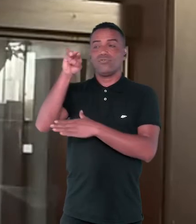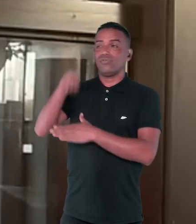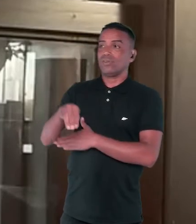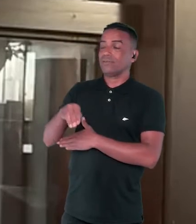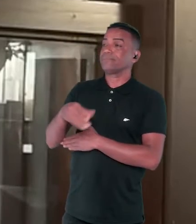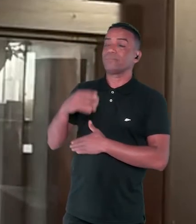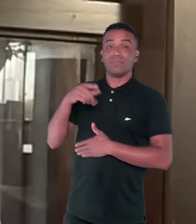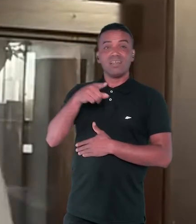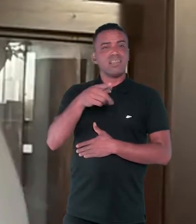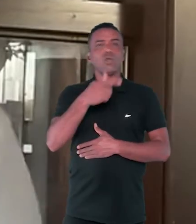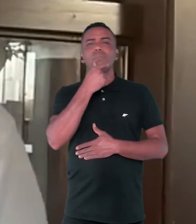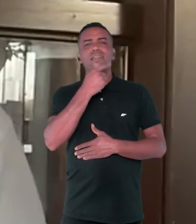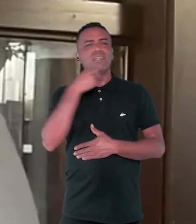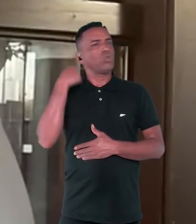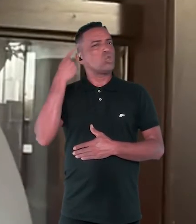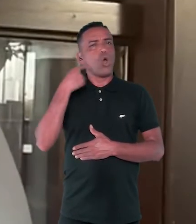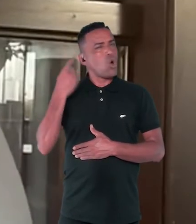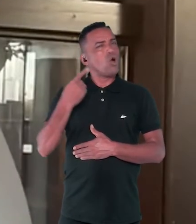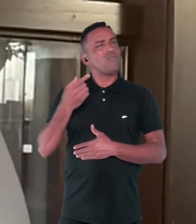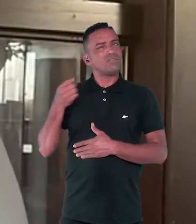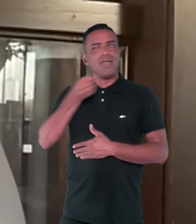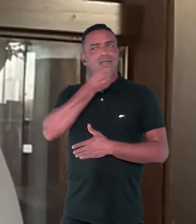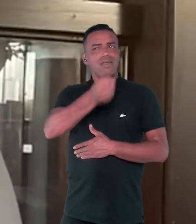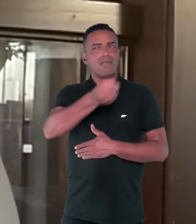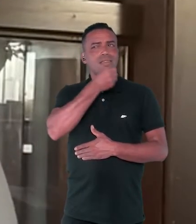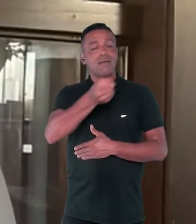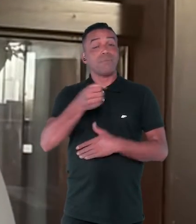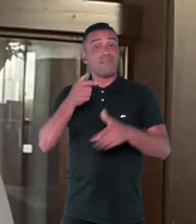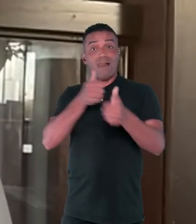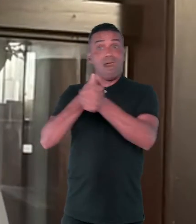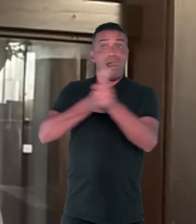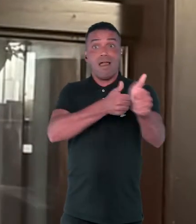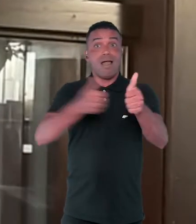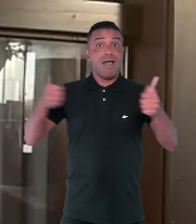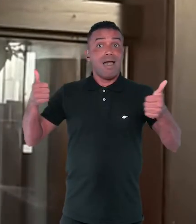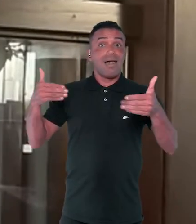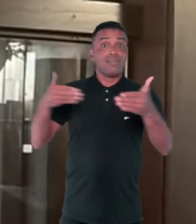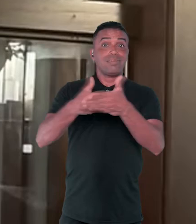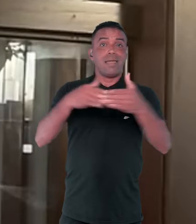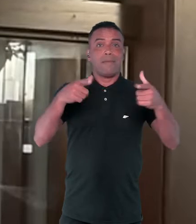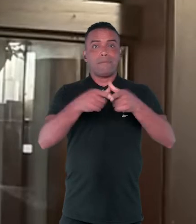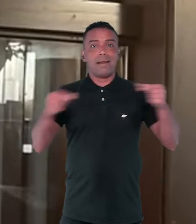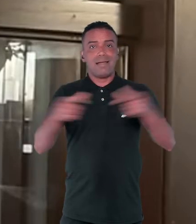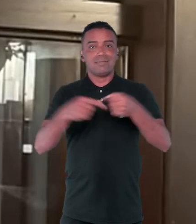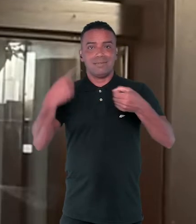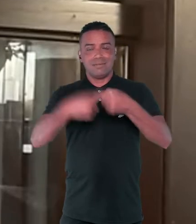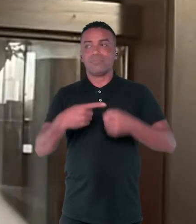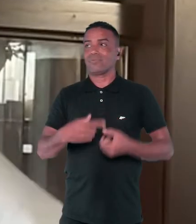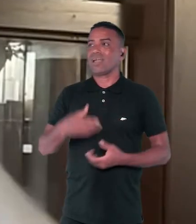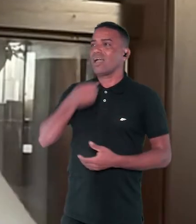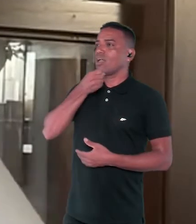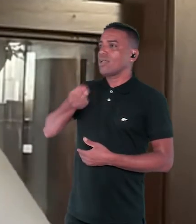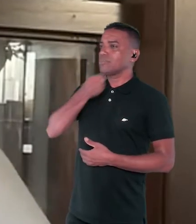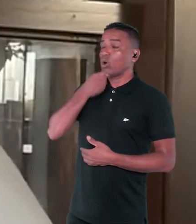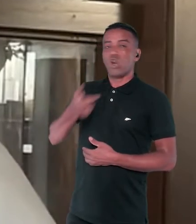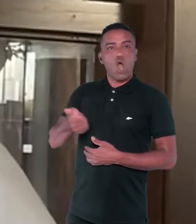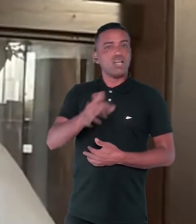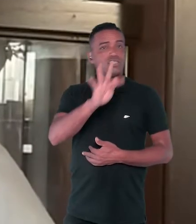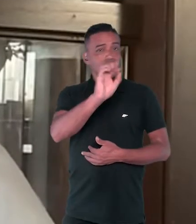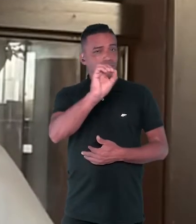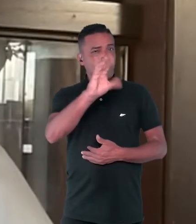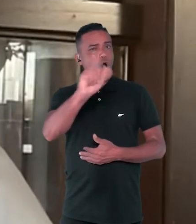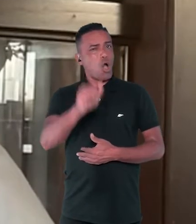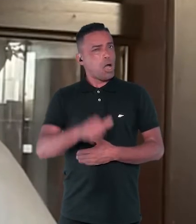assim: tem um menino doido, ele é melhor se atender, porque senão ele vai atrás de você lá em Brasília. O Delfim veio e conversou com os repórteres, o cara falou assim: ué, esse foco